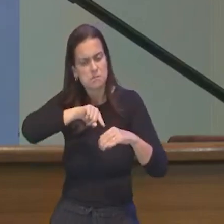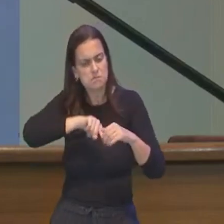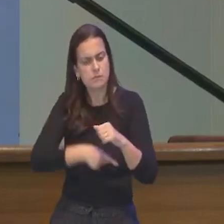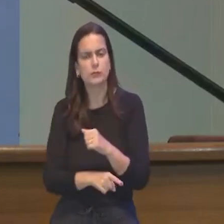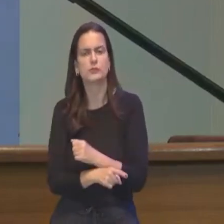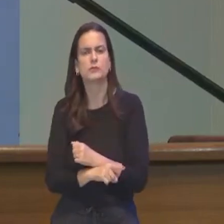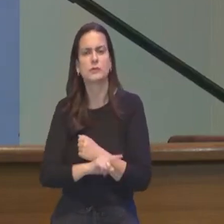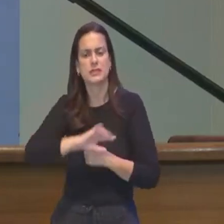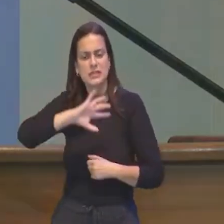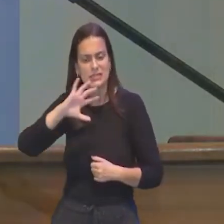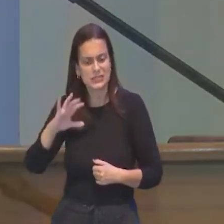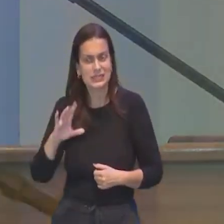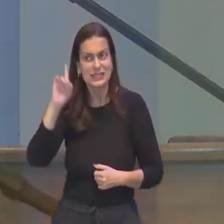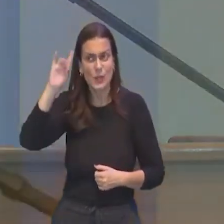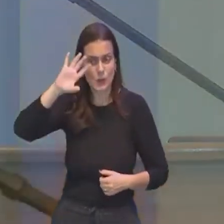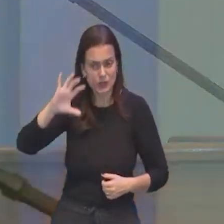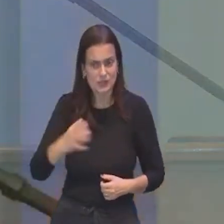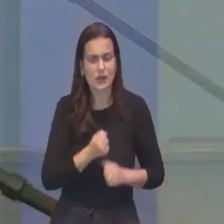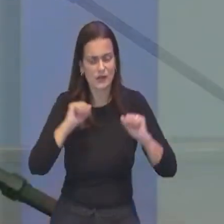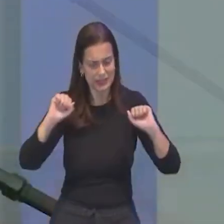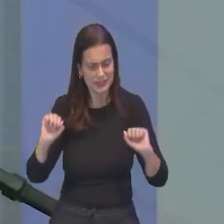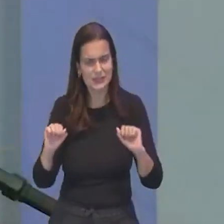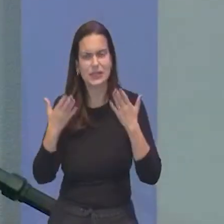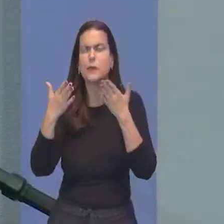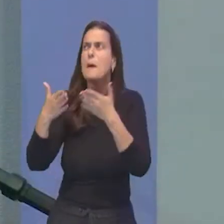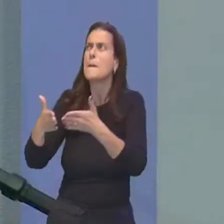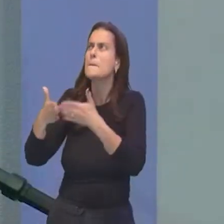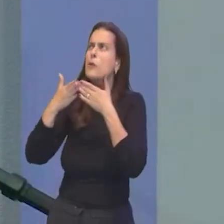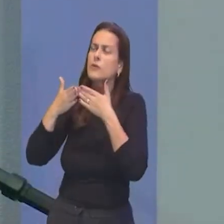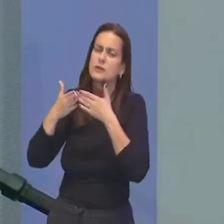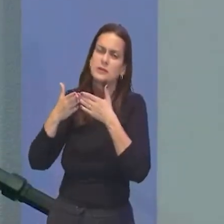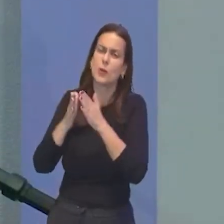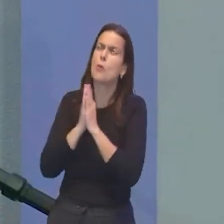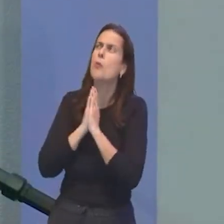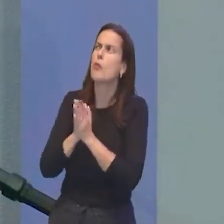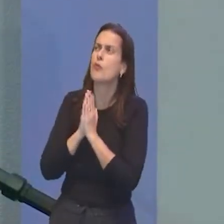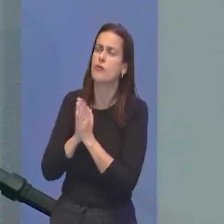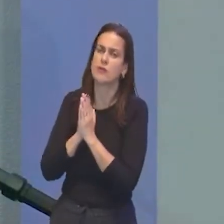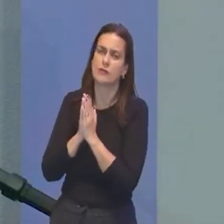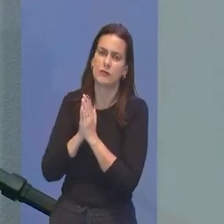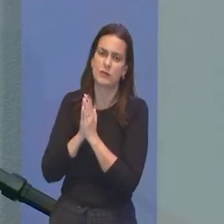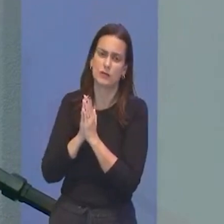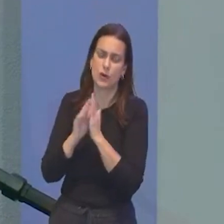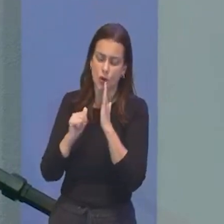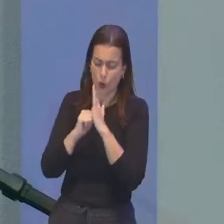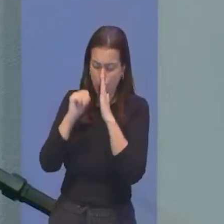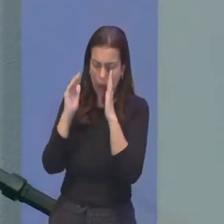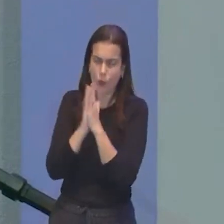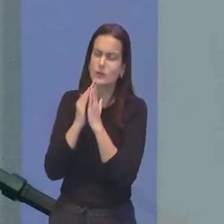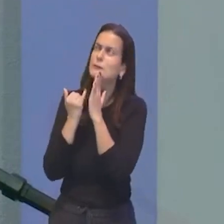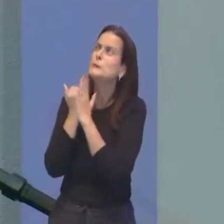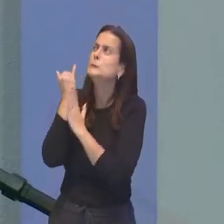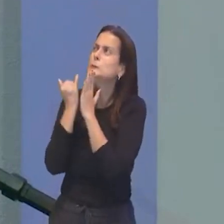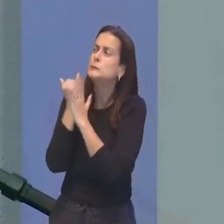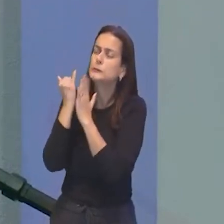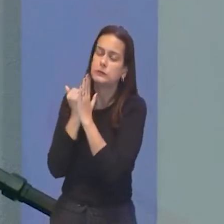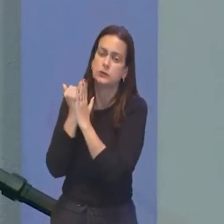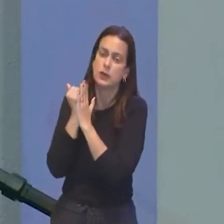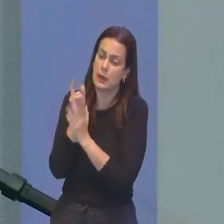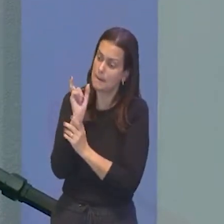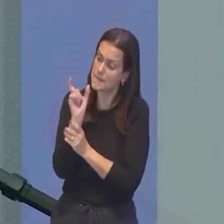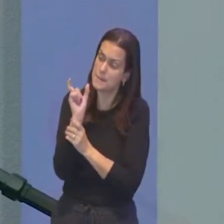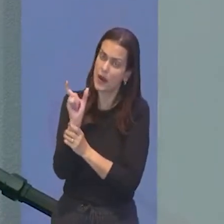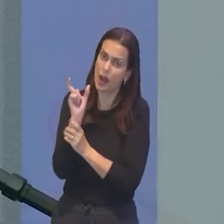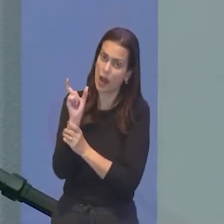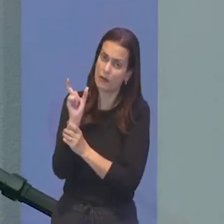de salvação, de celebração, de pedido, de rogo, de oração, de intercessão. É uma palavra